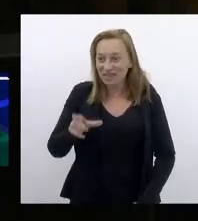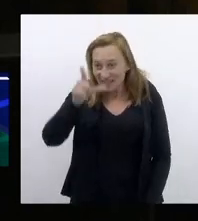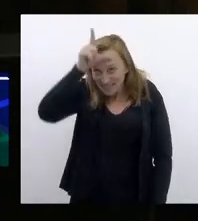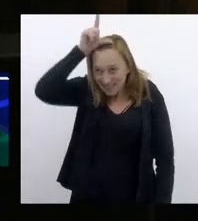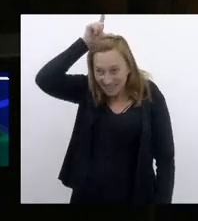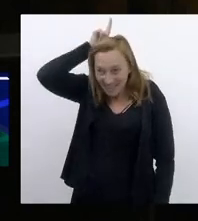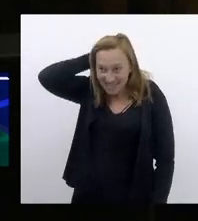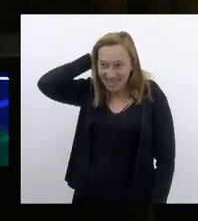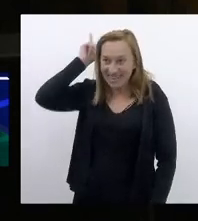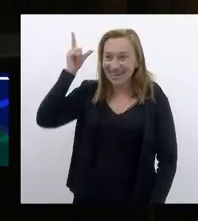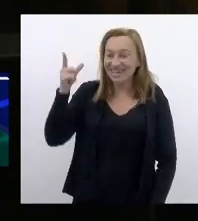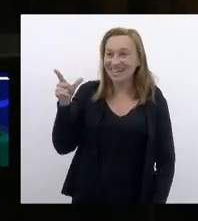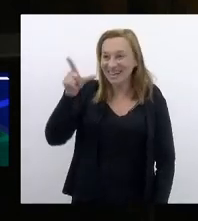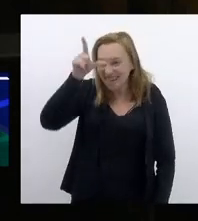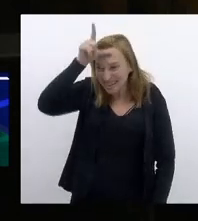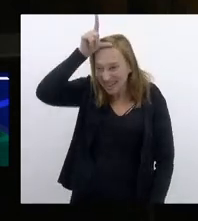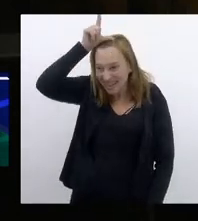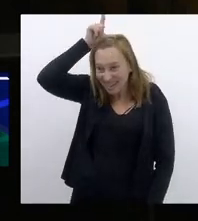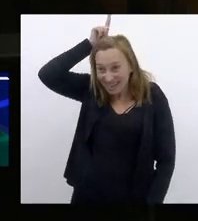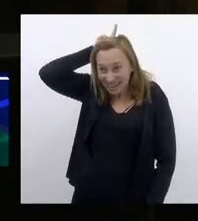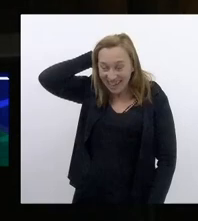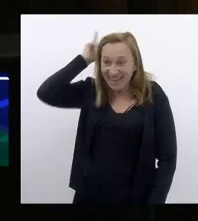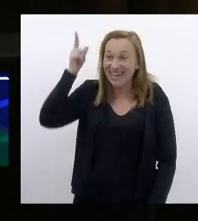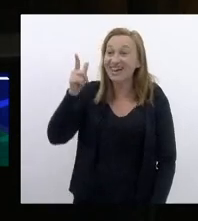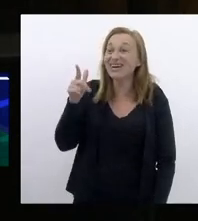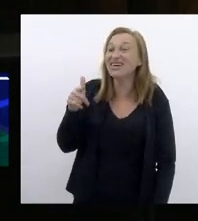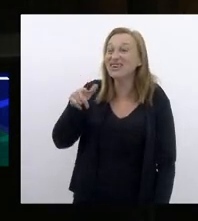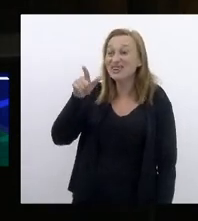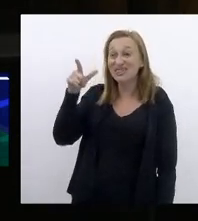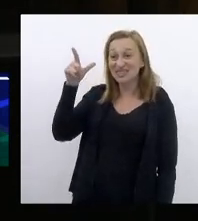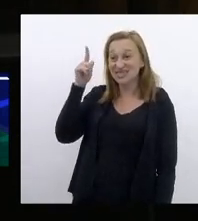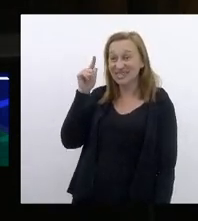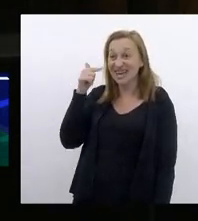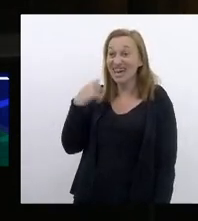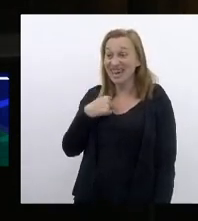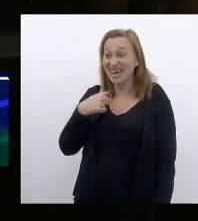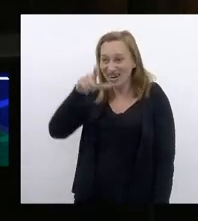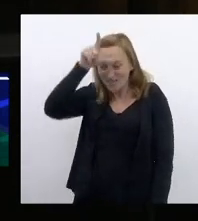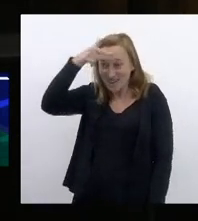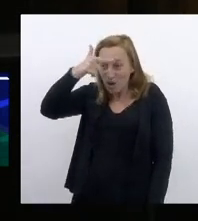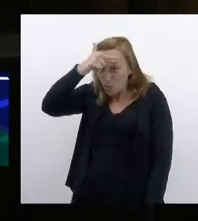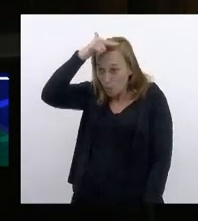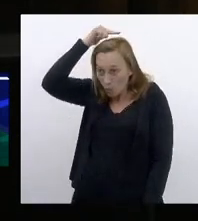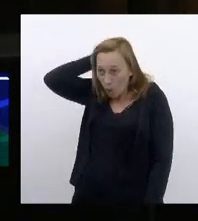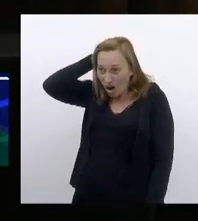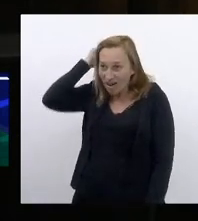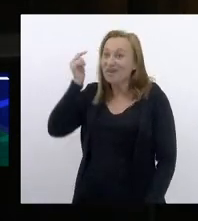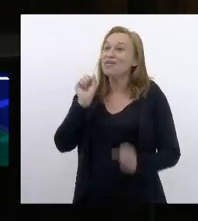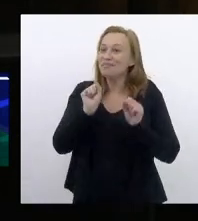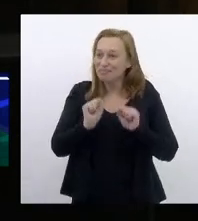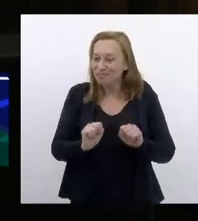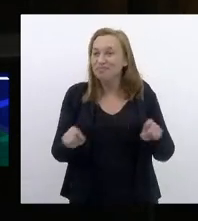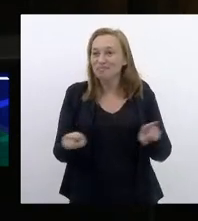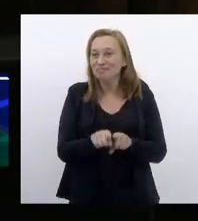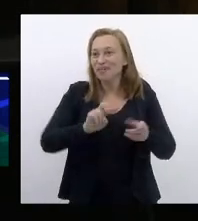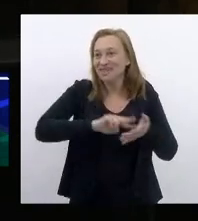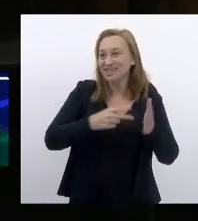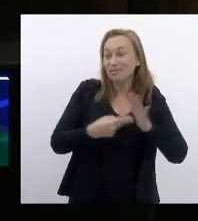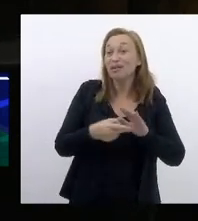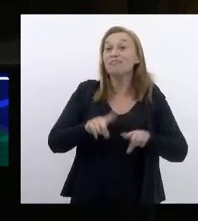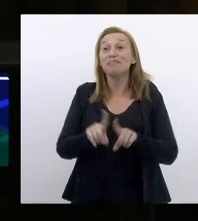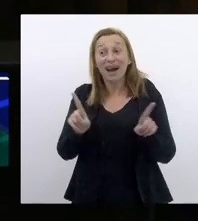aqui na careca, estou dizendo, Luiz Paulo é careca, né? A interpretação também pode ser essa.